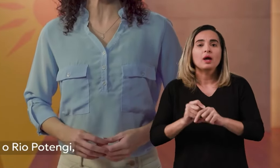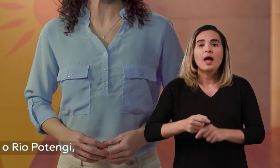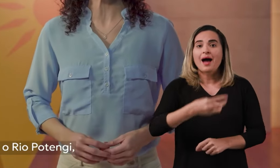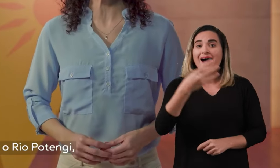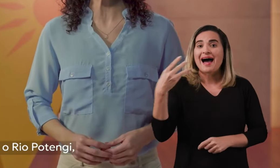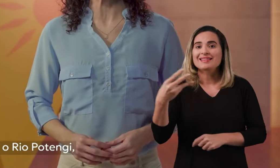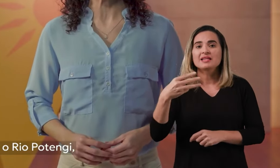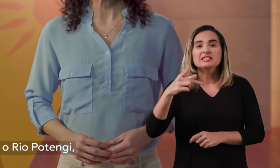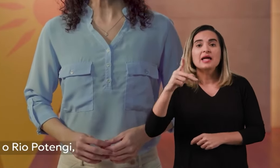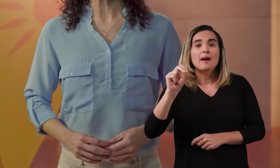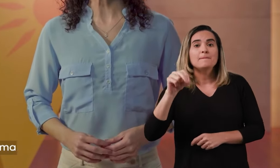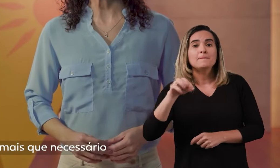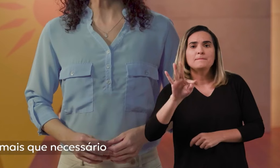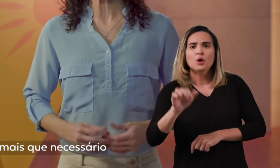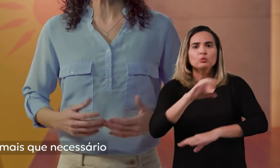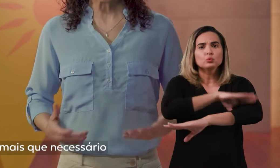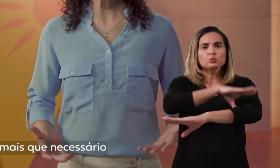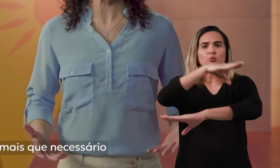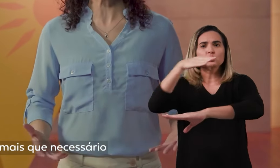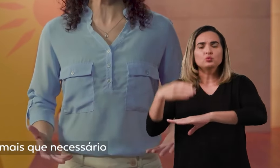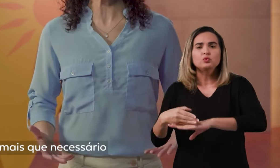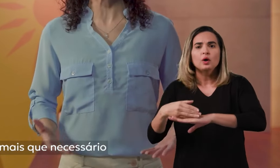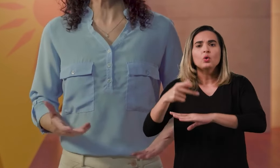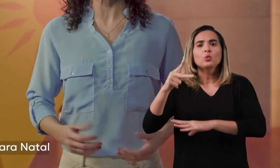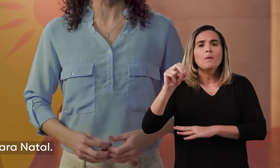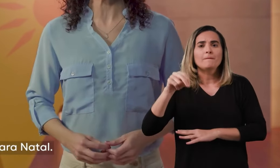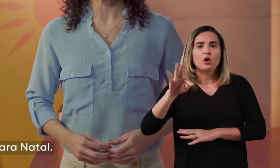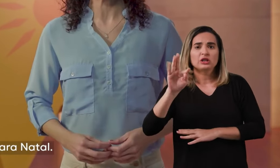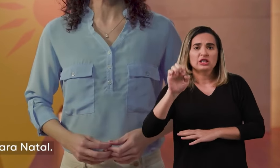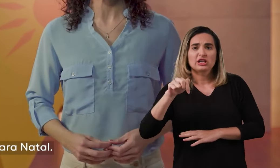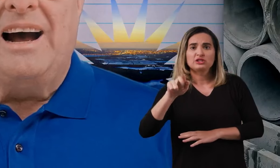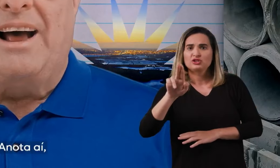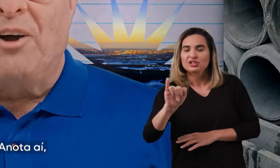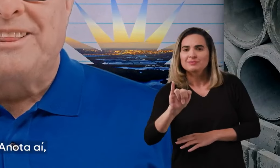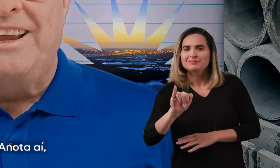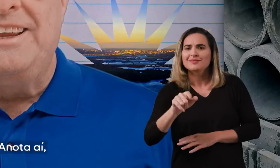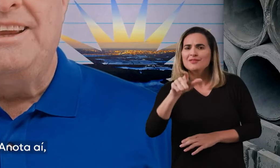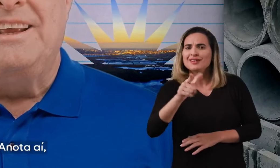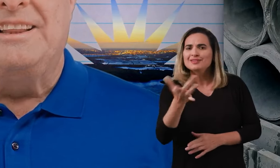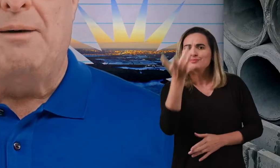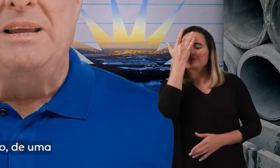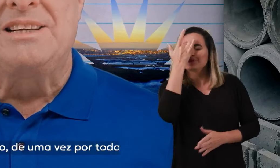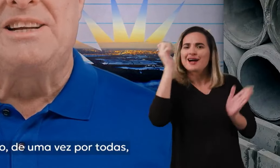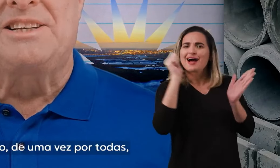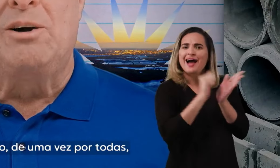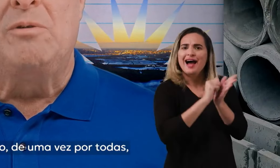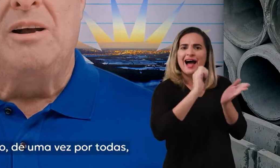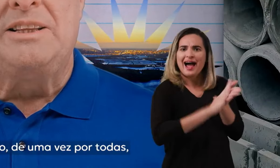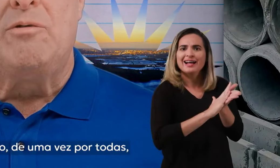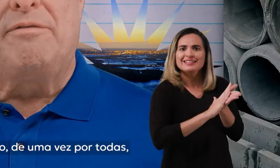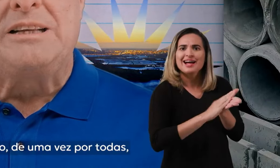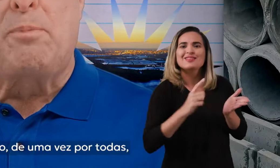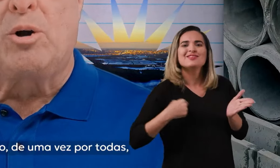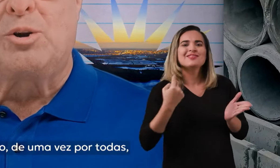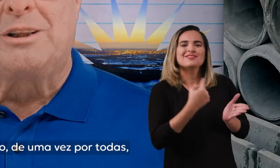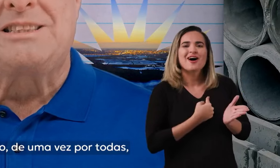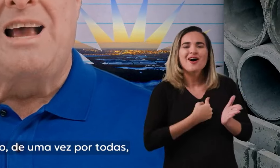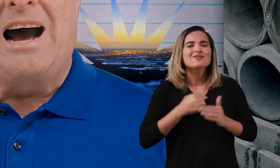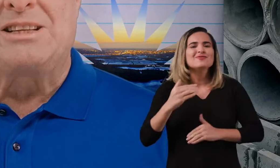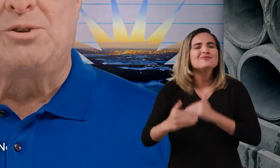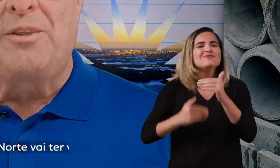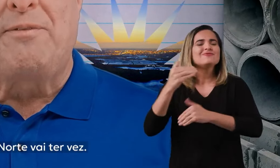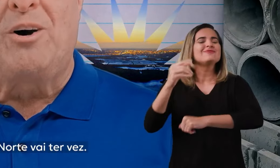sobre o Rio Potengi, um projeto mais que necessário para Natal. Anote aí, na minha gestão, de uma vez por